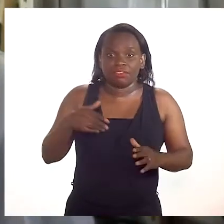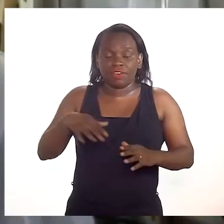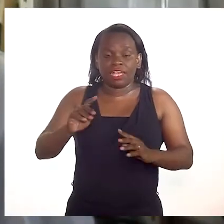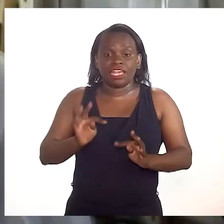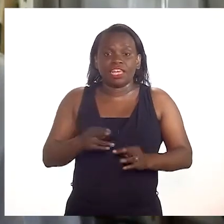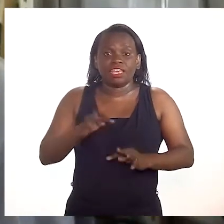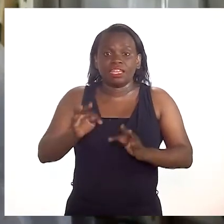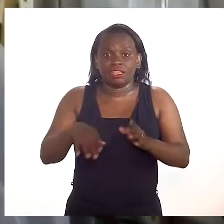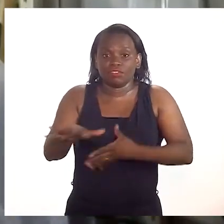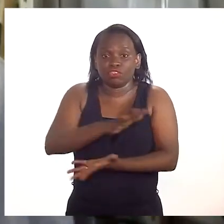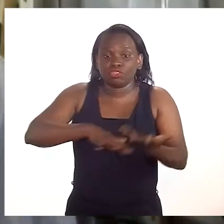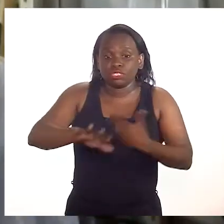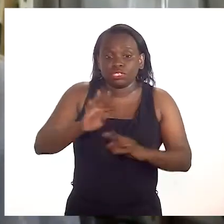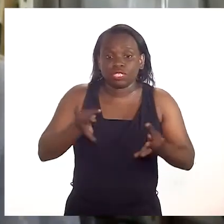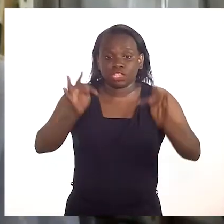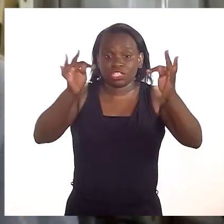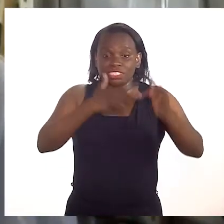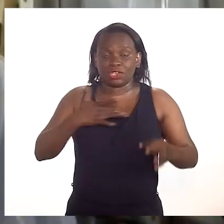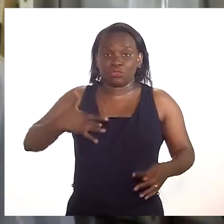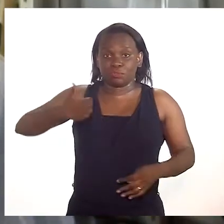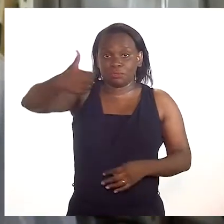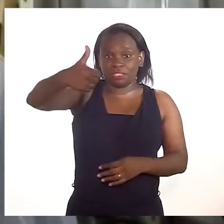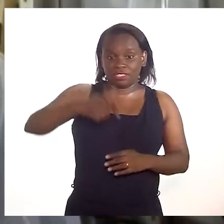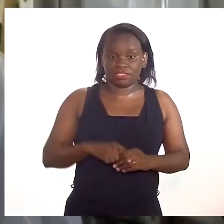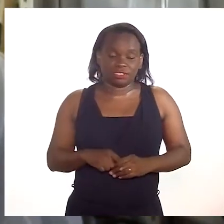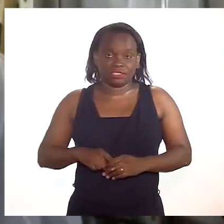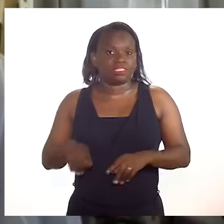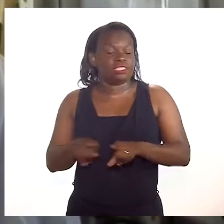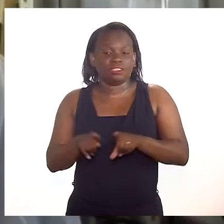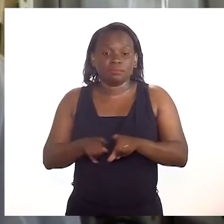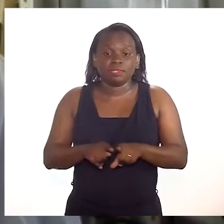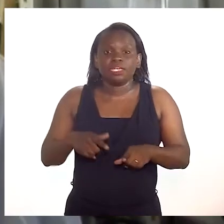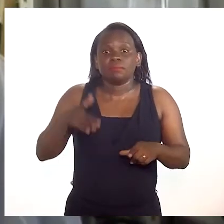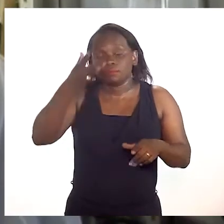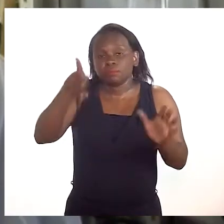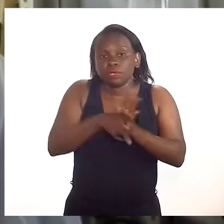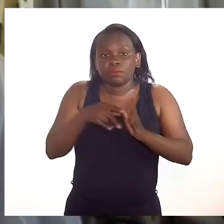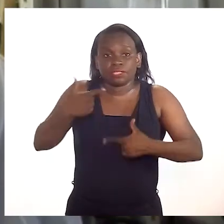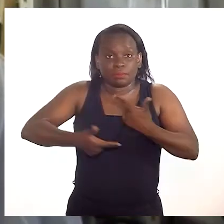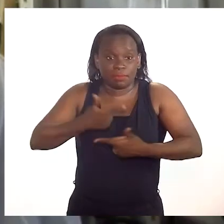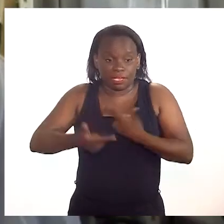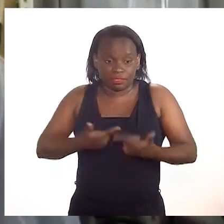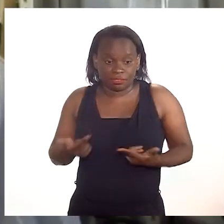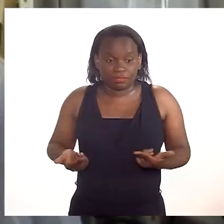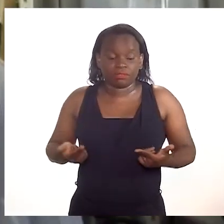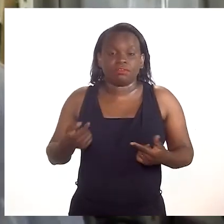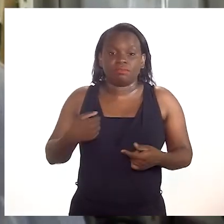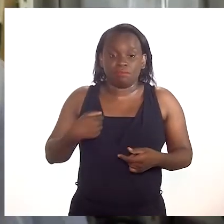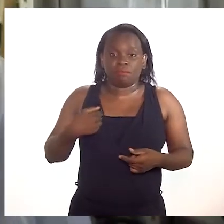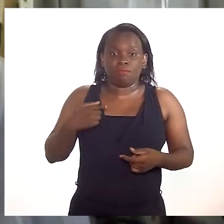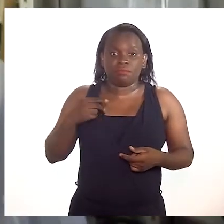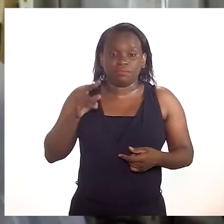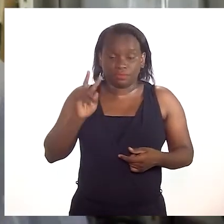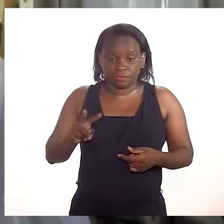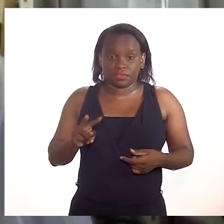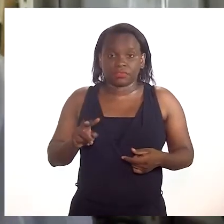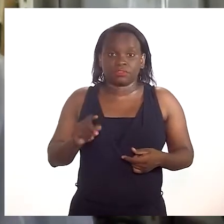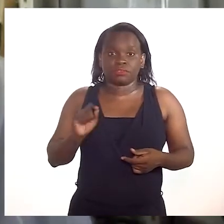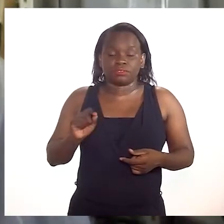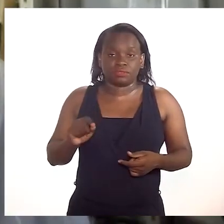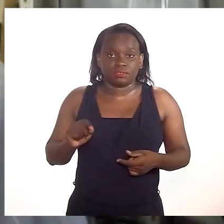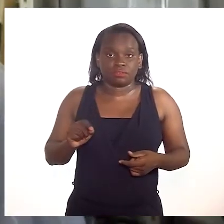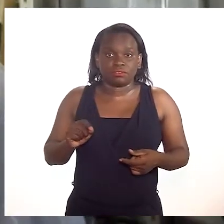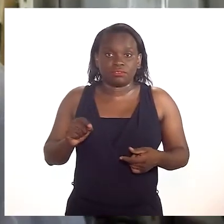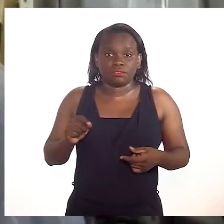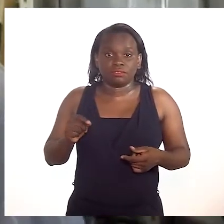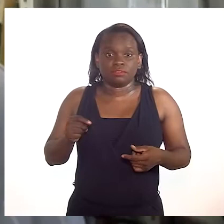revolução tecnológica, a saúde é líder. E, ao mesmo tempo, olha só, em termos de emprego, eu vi, Carlos, né,